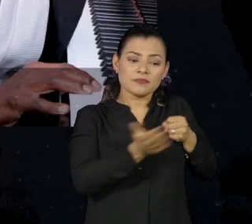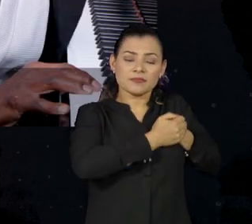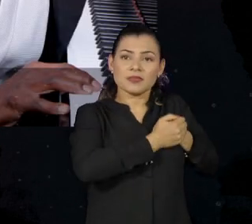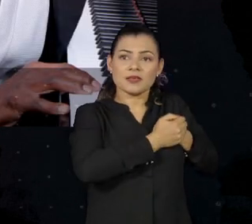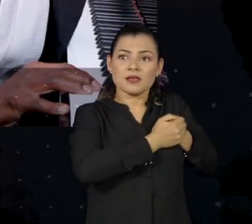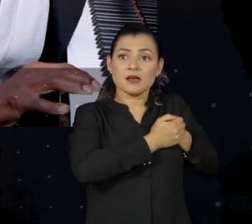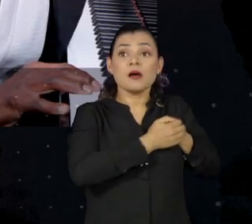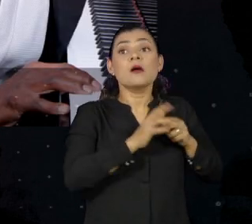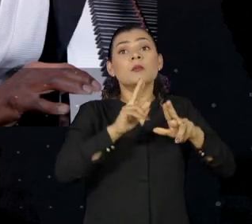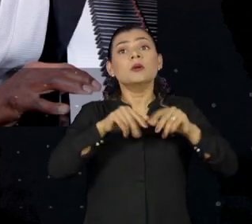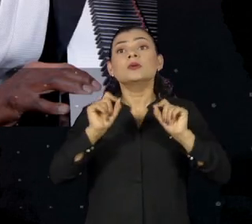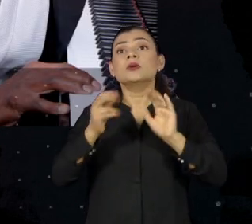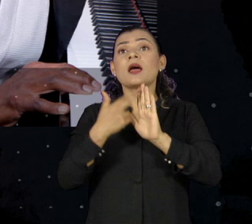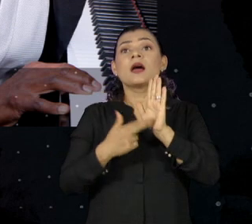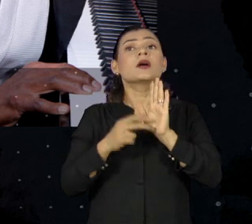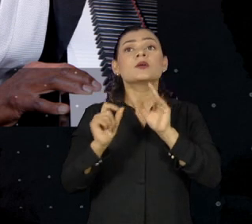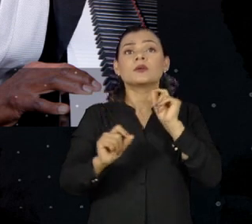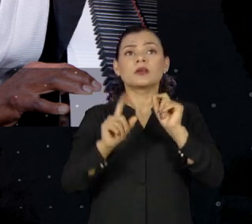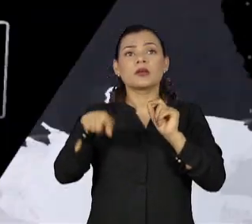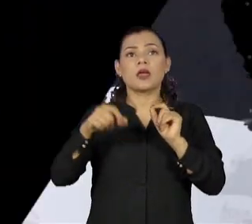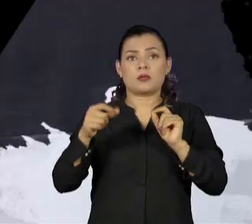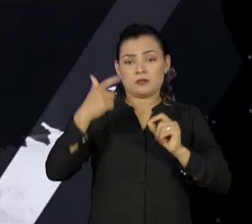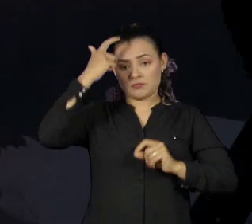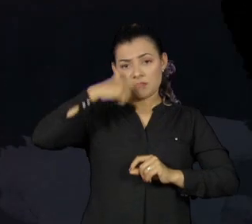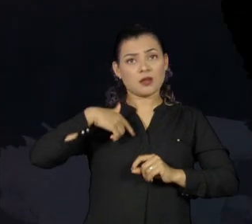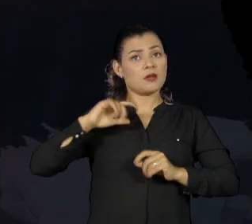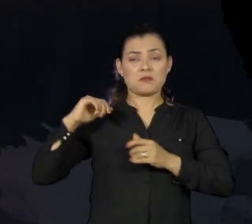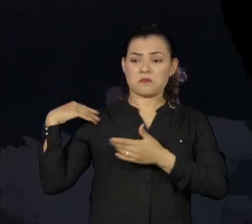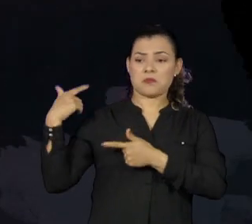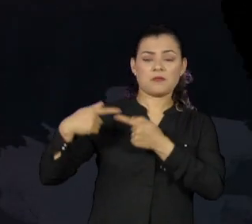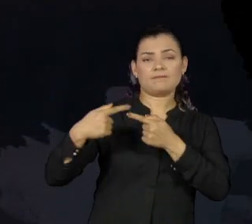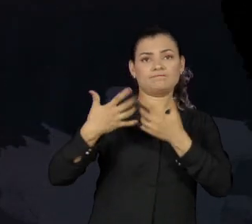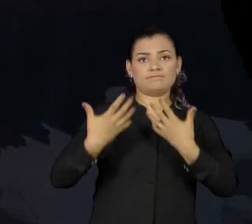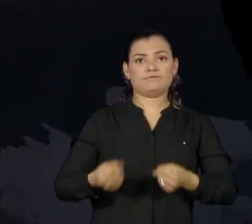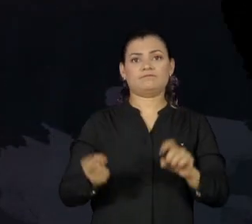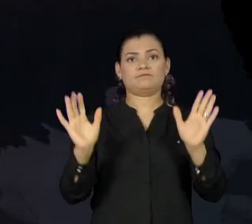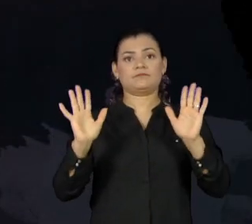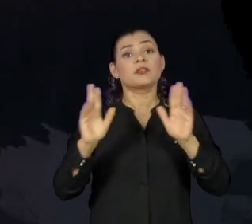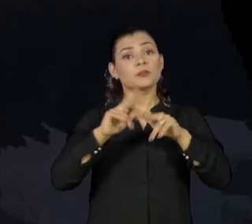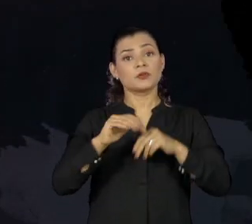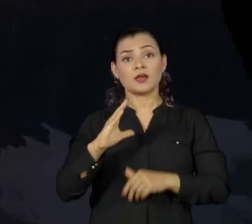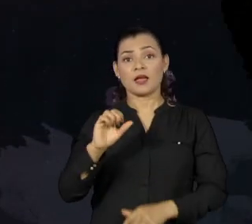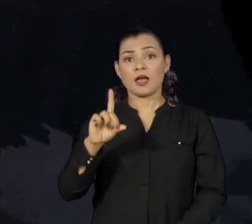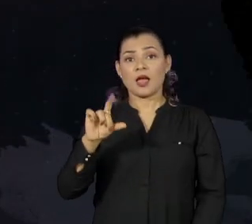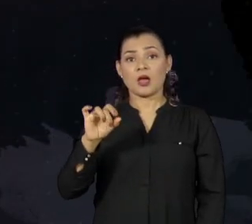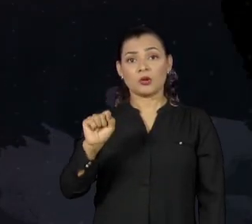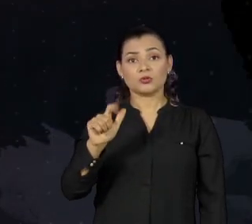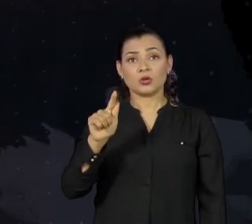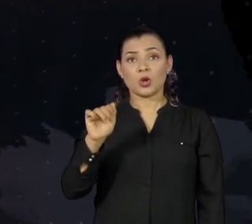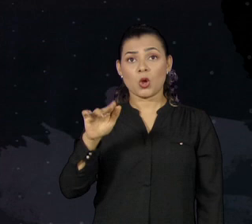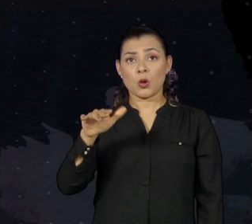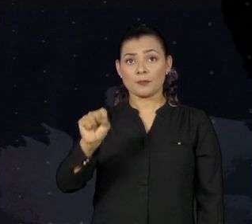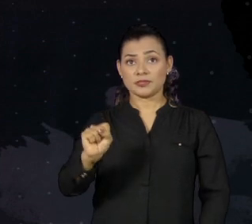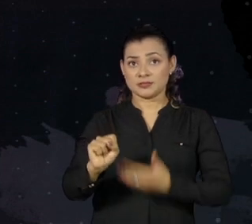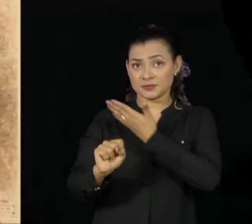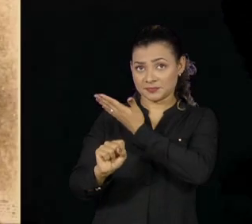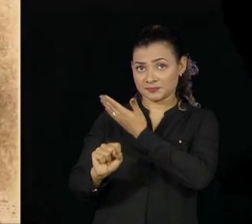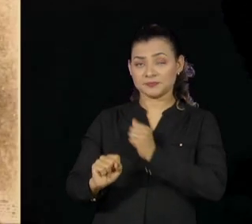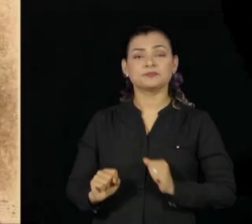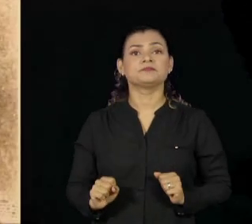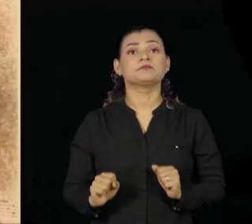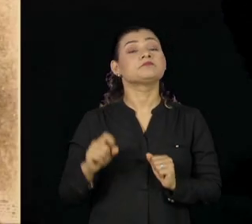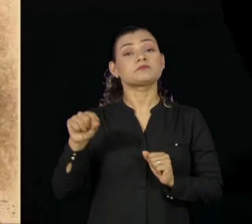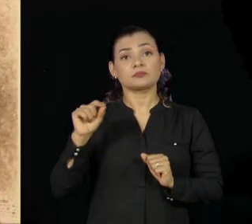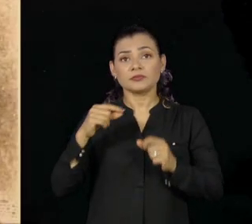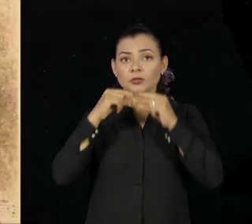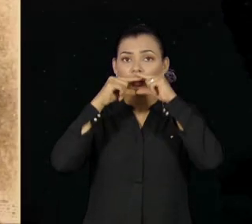comum era negar a sua origem. Carlos Gomes, assim como outras pessoas famosas, ele